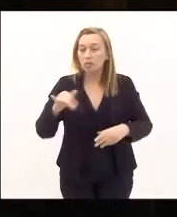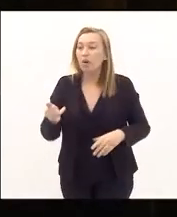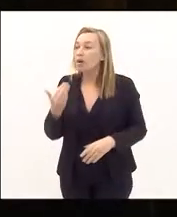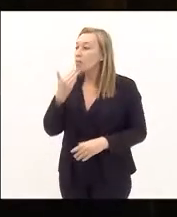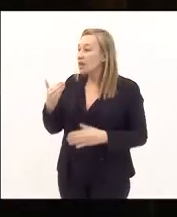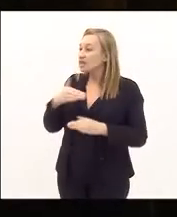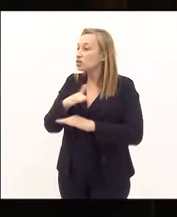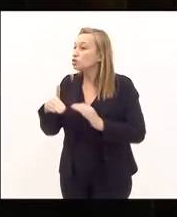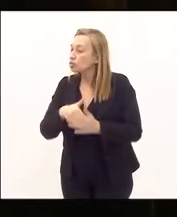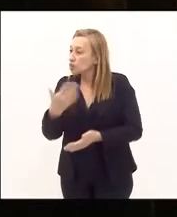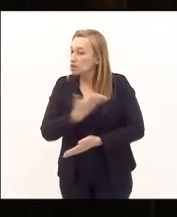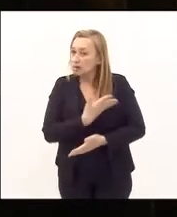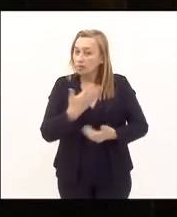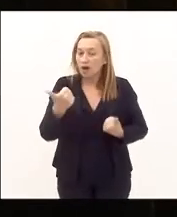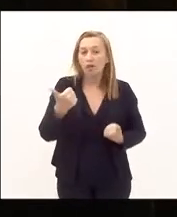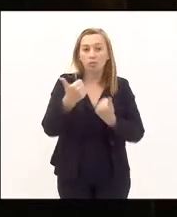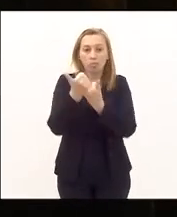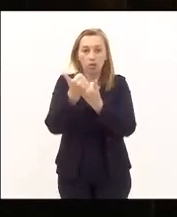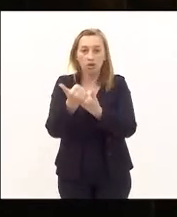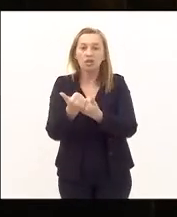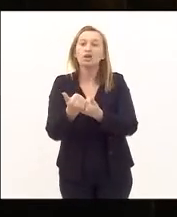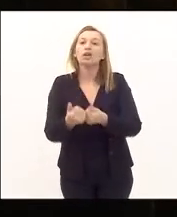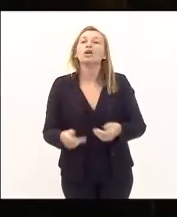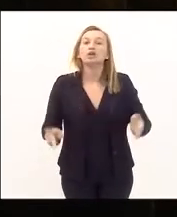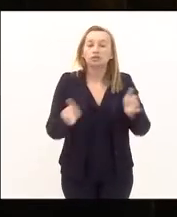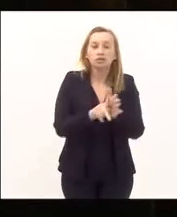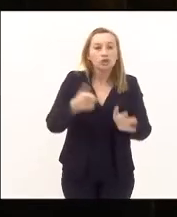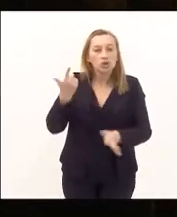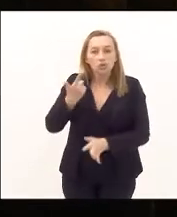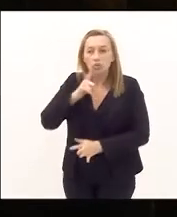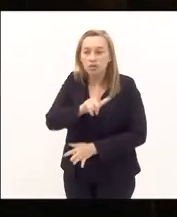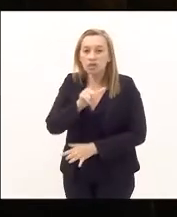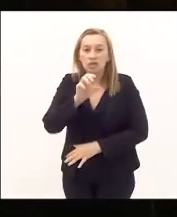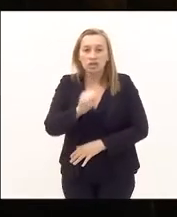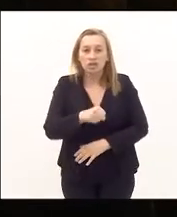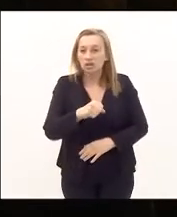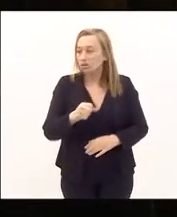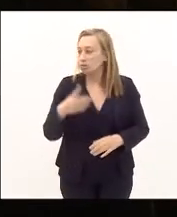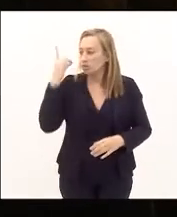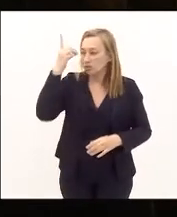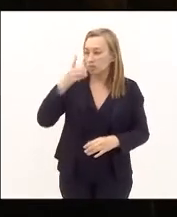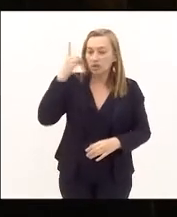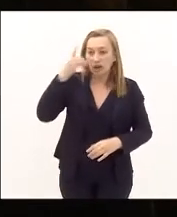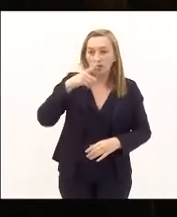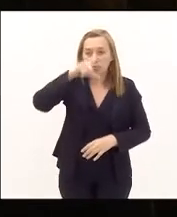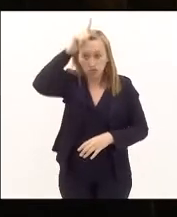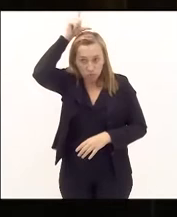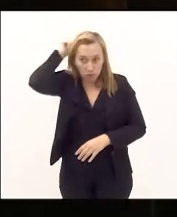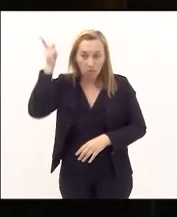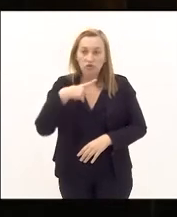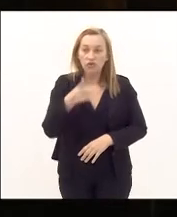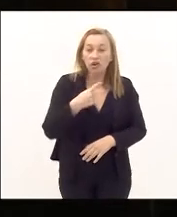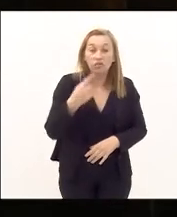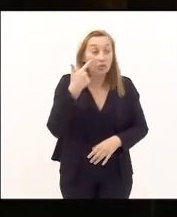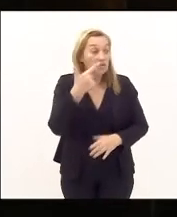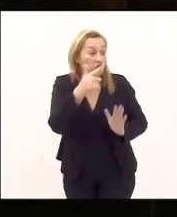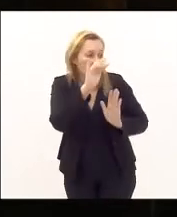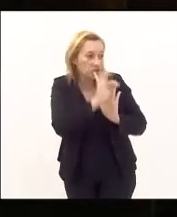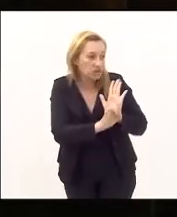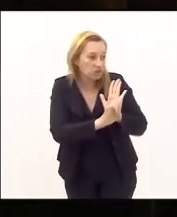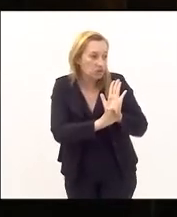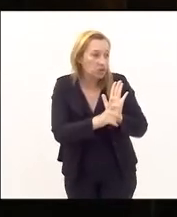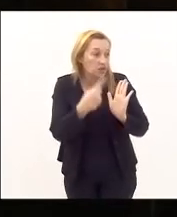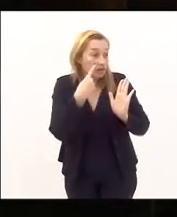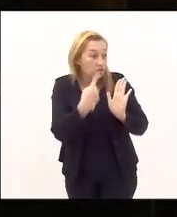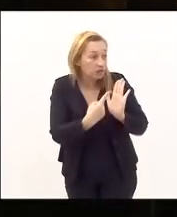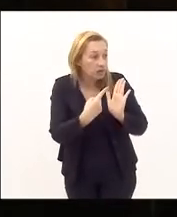pares que nos apoiem esse projeto, que a gente consiga. E como o Luiz Paulo falou, né, vamos ver as emendas que vão ter por aí,